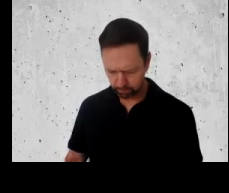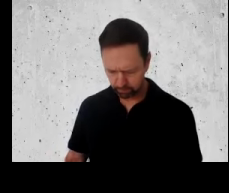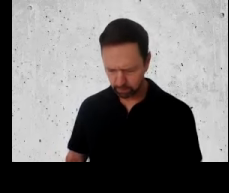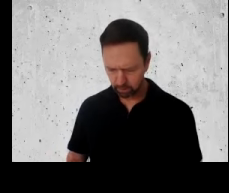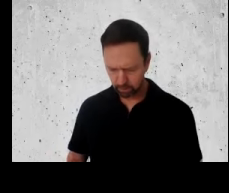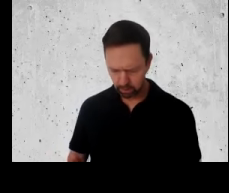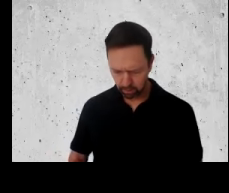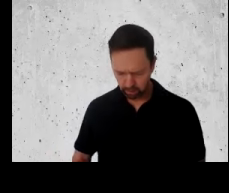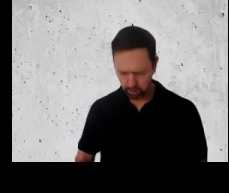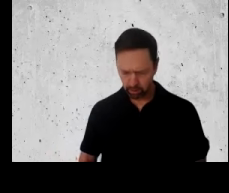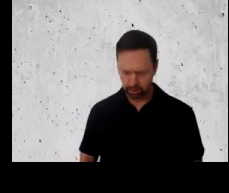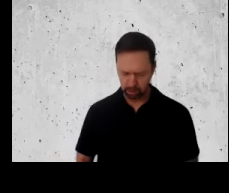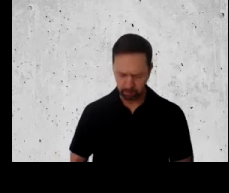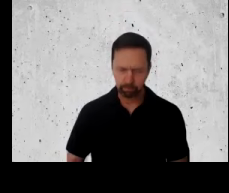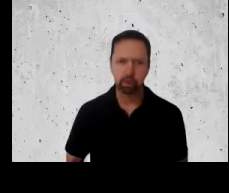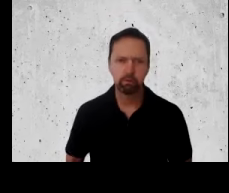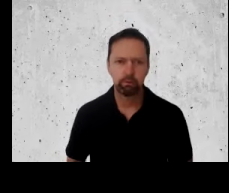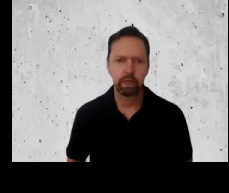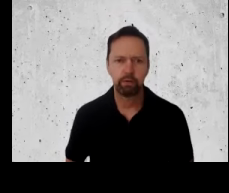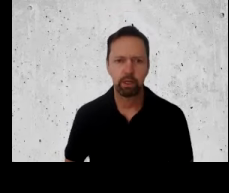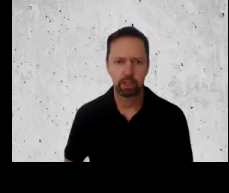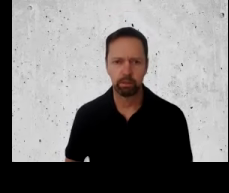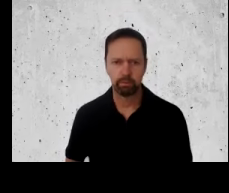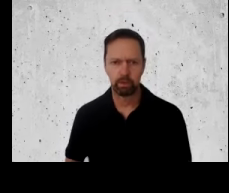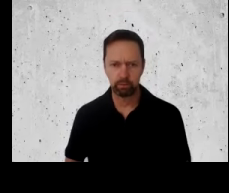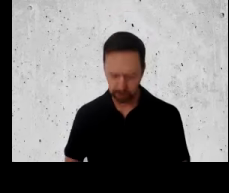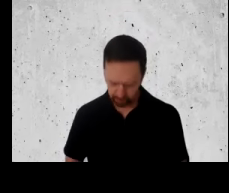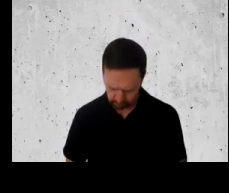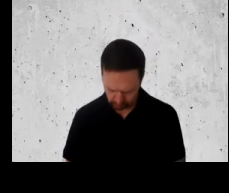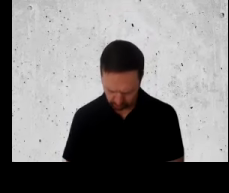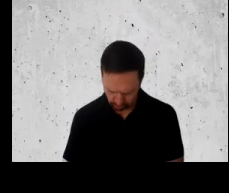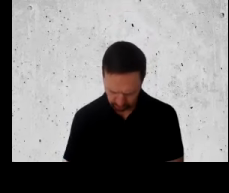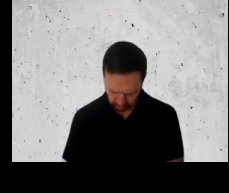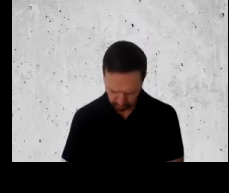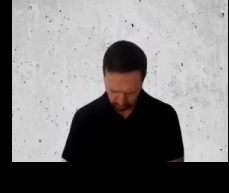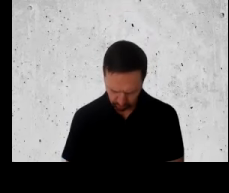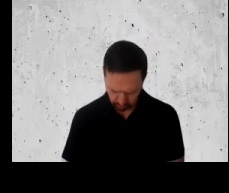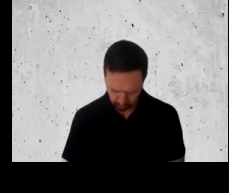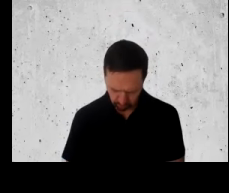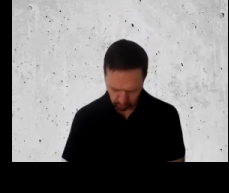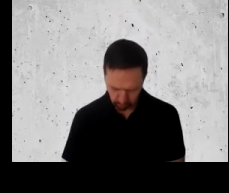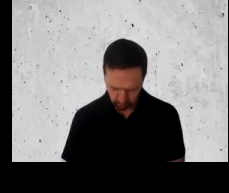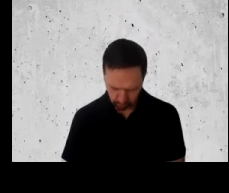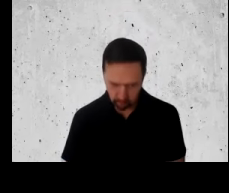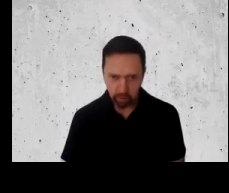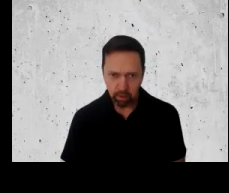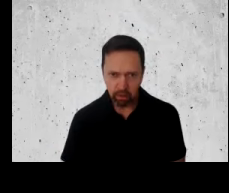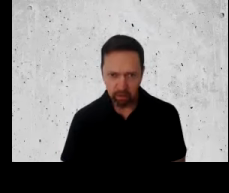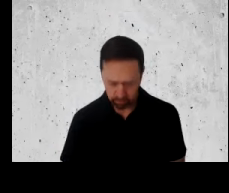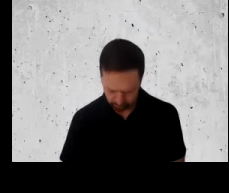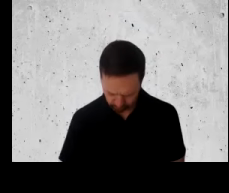matrícula depois das disciplinas. Ah, tá bom. Então, vai em frente, Alan. Eu vou botar você aqui na minha lista. Tá,